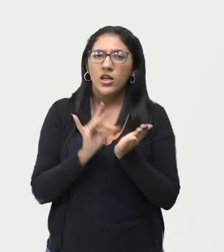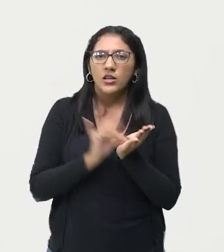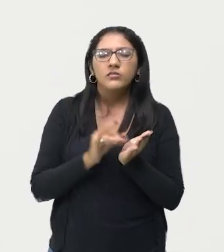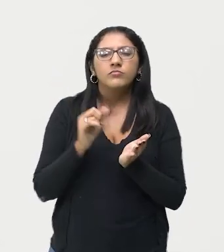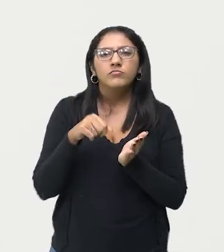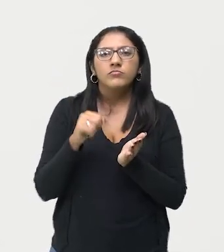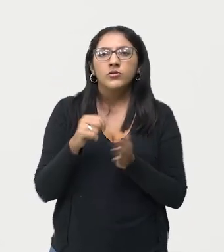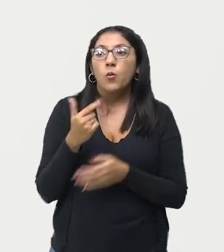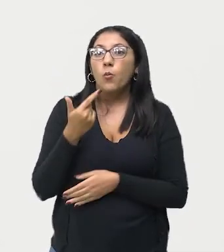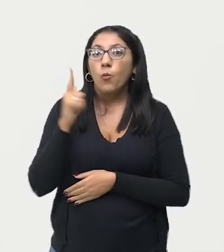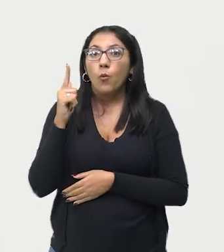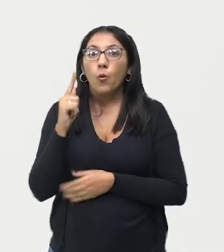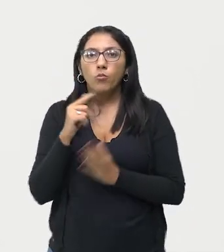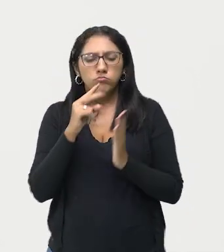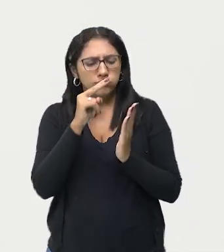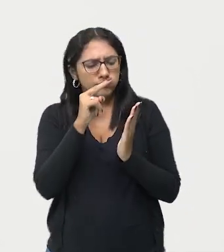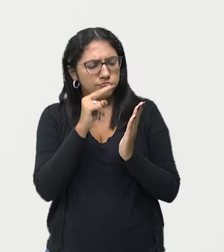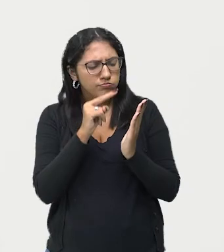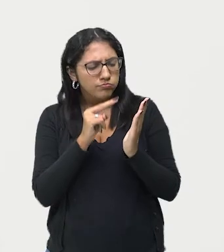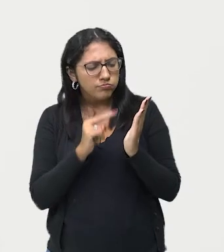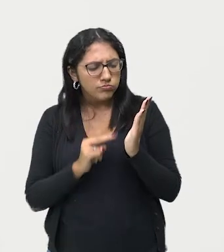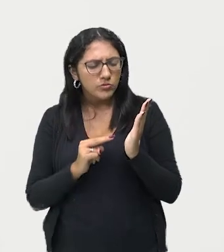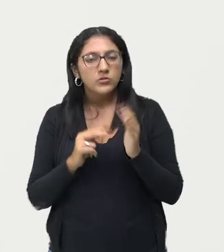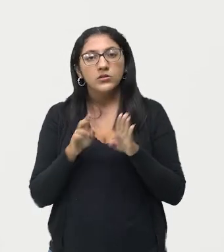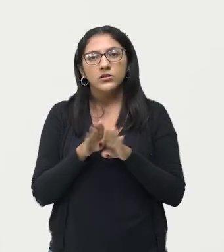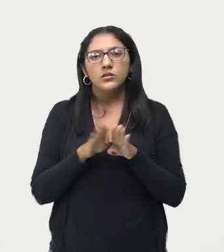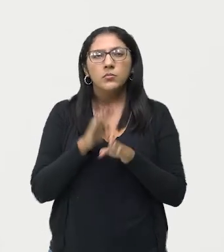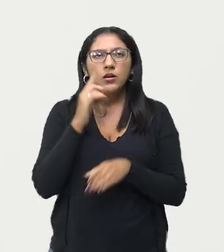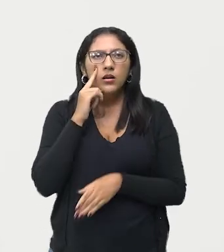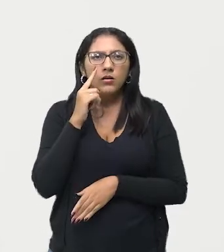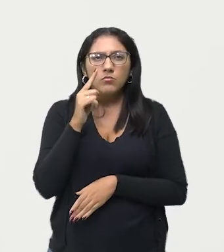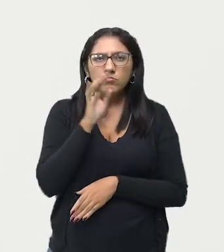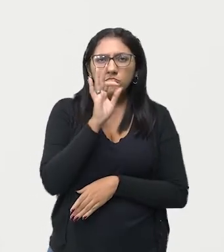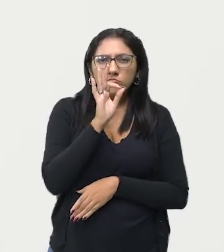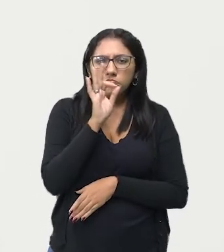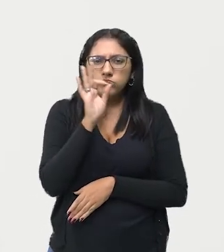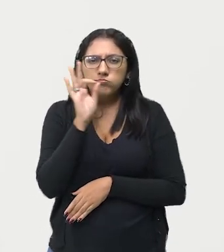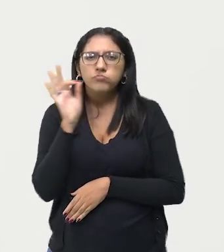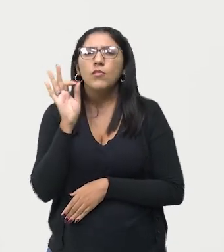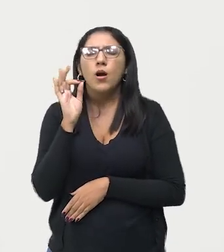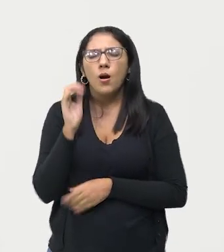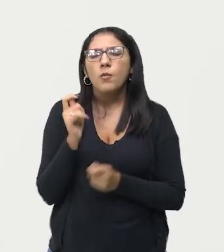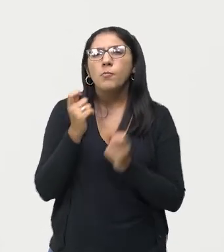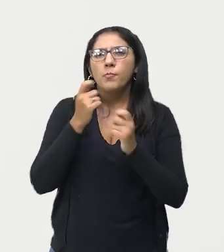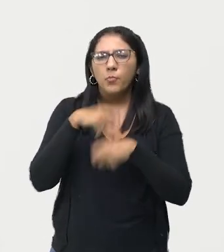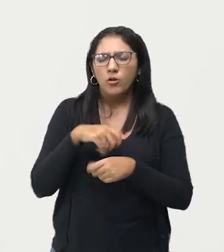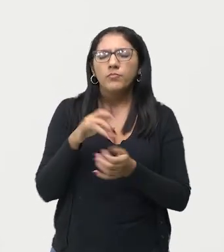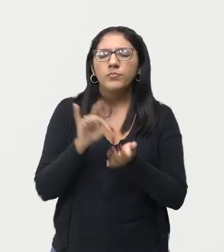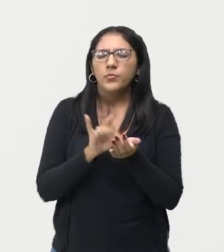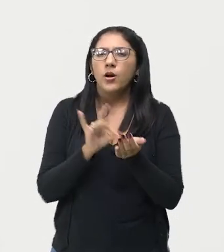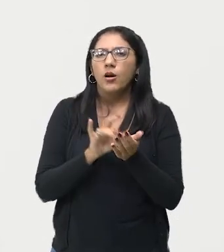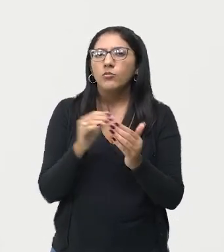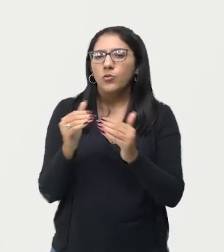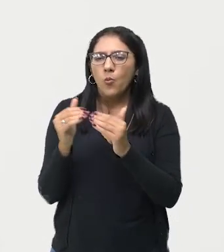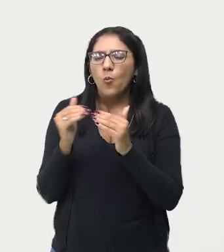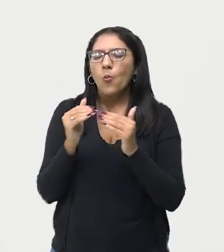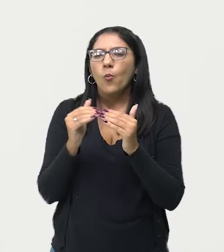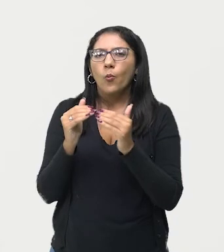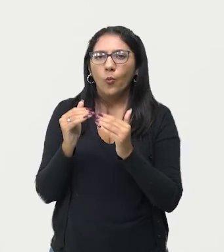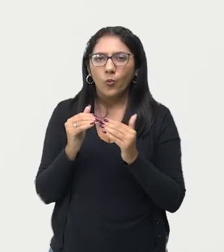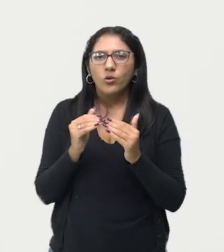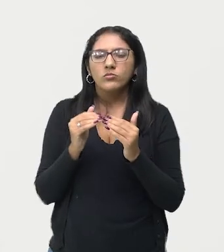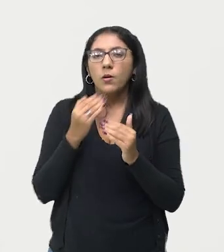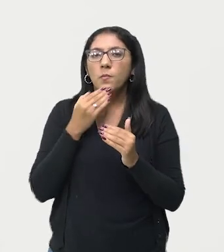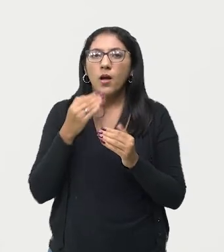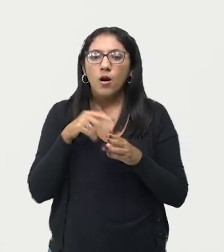comprovável. Outras pessoas que estivessem assistindo a essa cena poderiam comprovar que, de fato, o velho permaneceu montado no burro